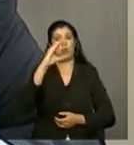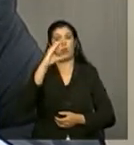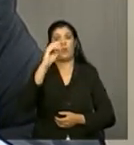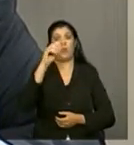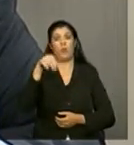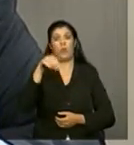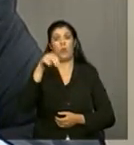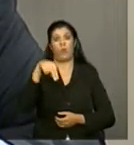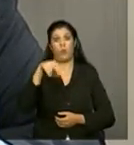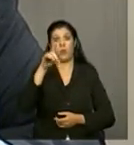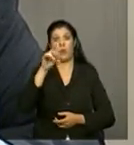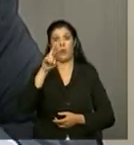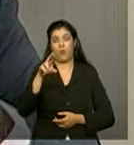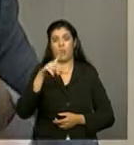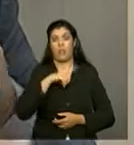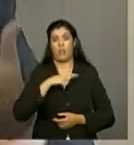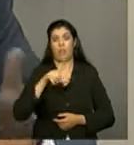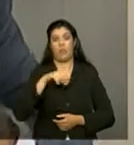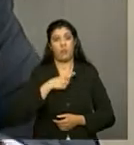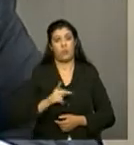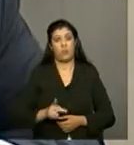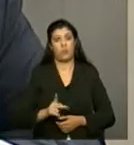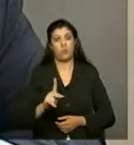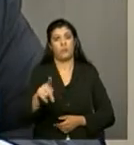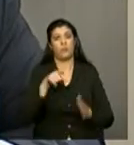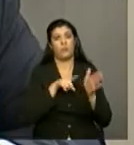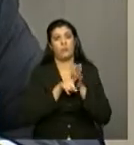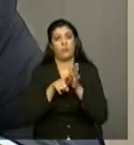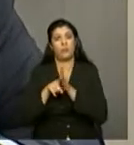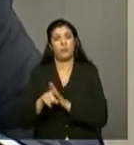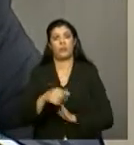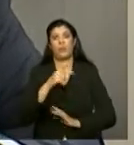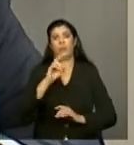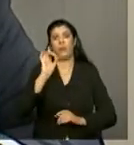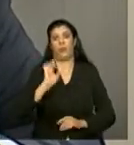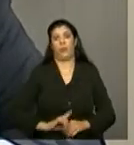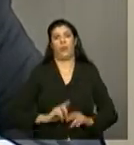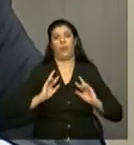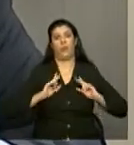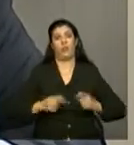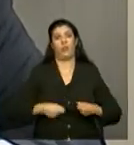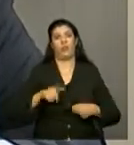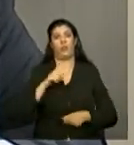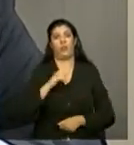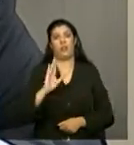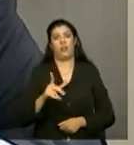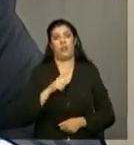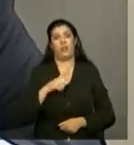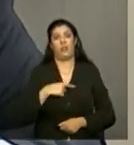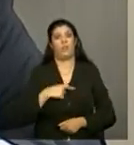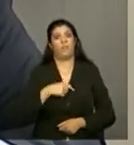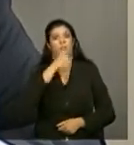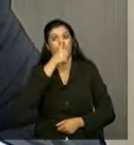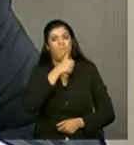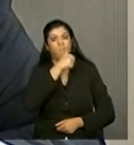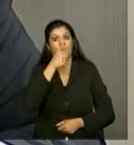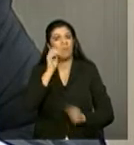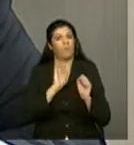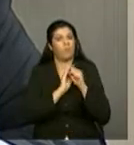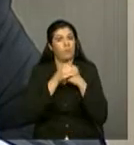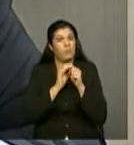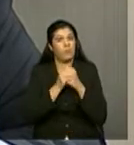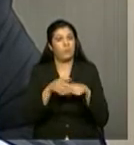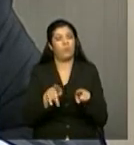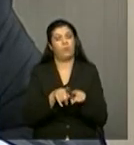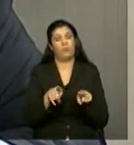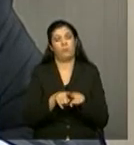é é a continuidade da investigação dos nossos direitos humanos que foram tão sacrificado estão escondidos